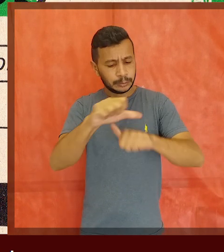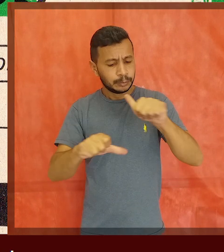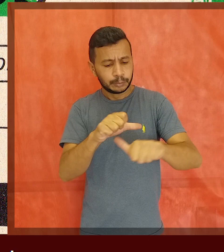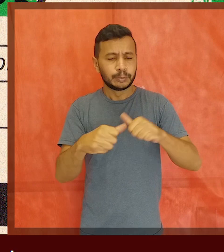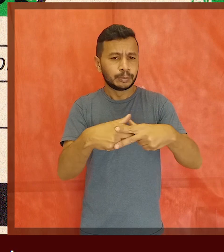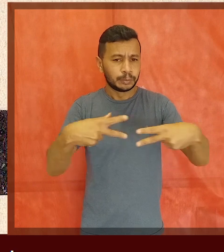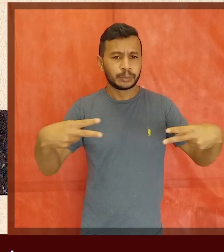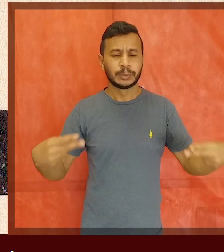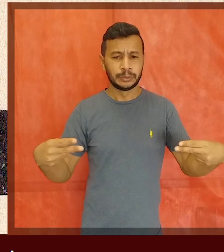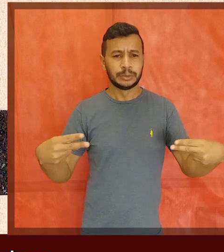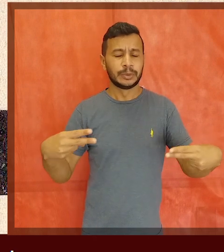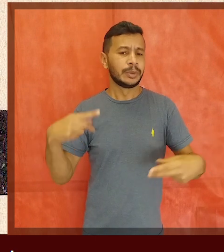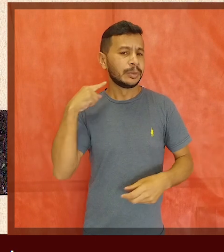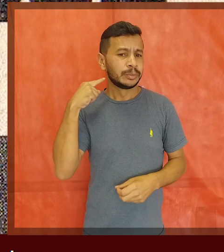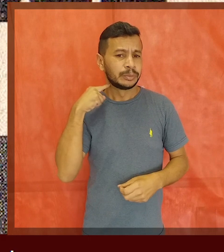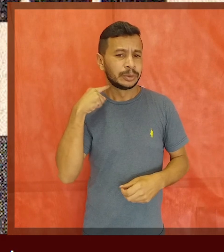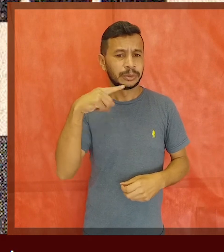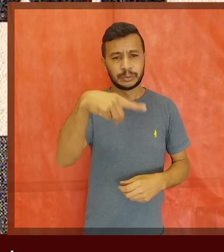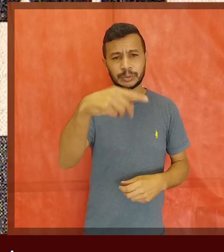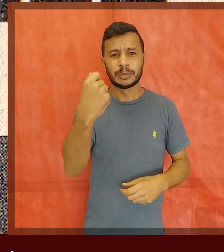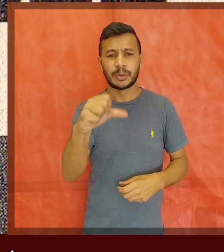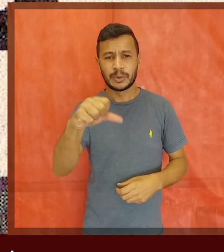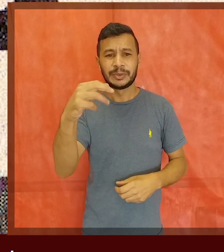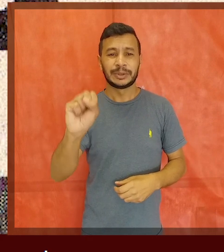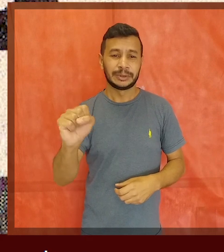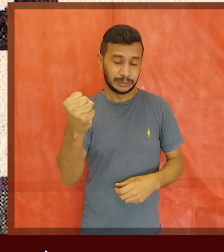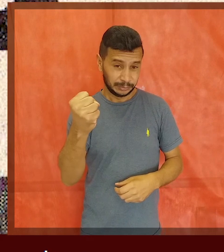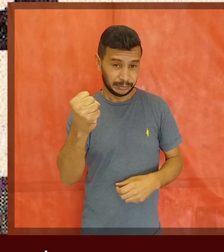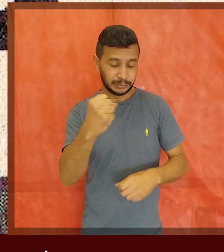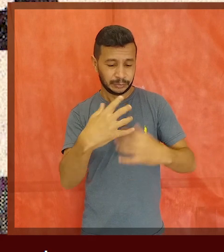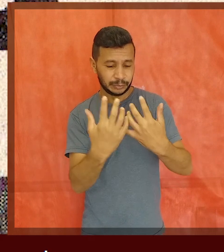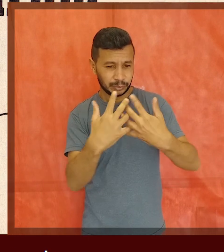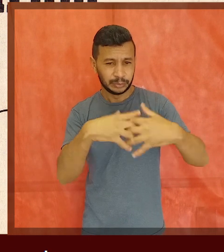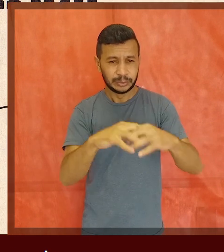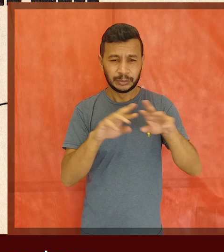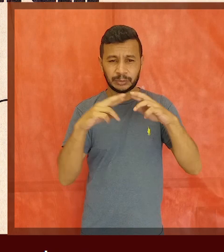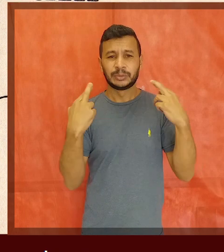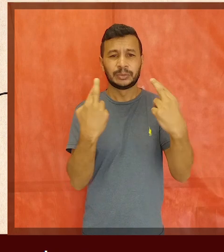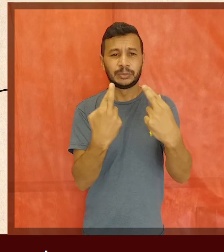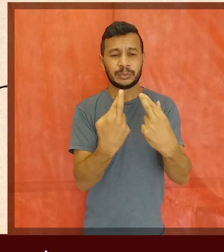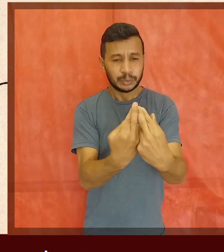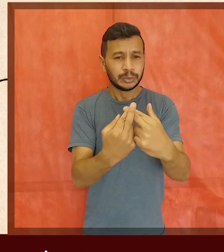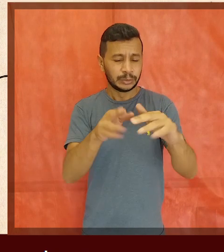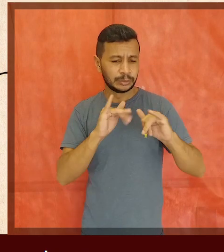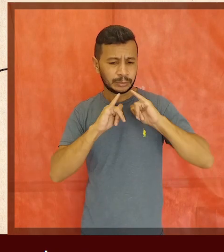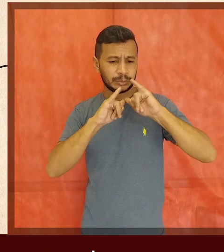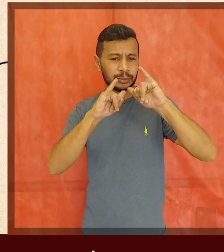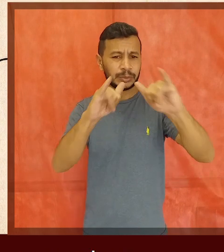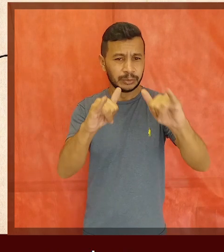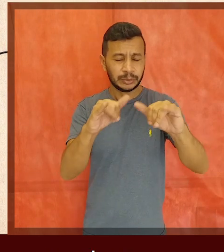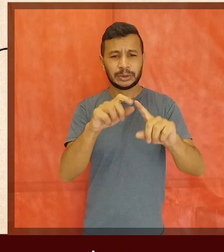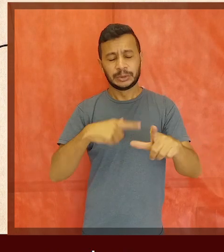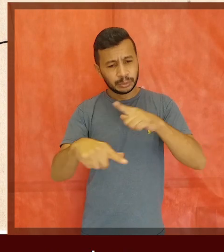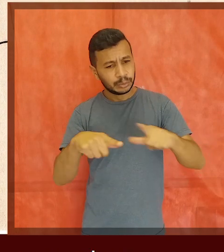de 1979, dezenas de sindicatos se reuniram para alertar os trabalhadores e a sociedade sobre os riscos